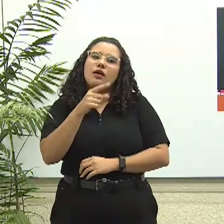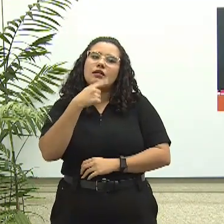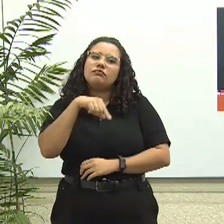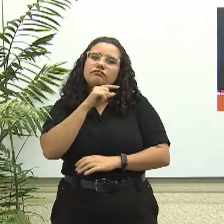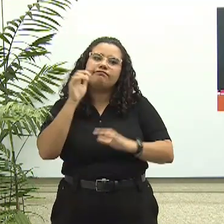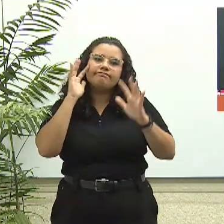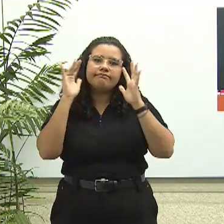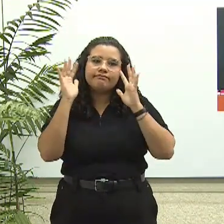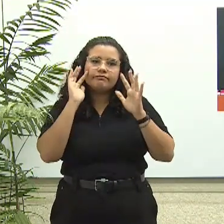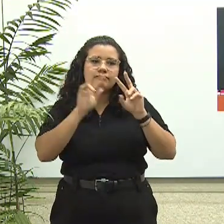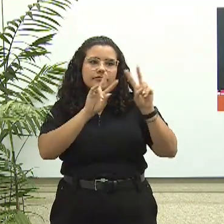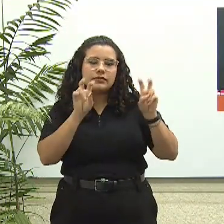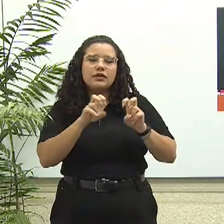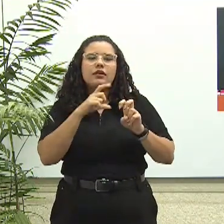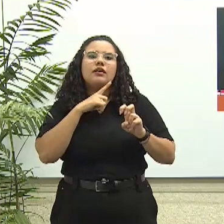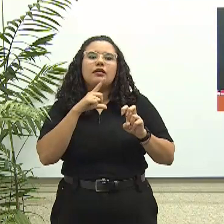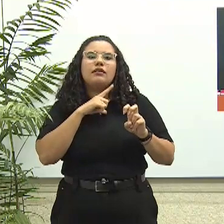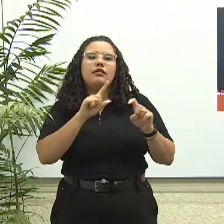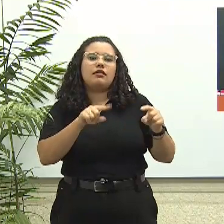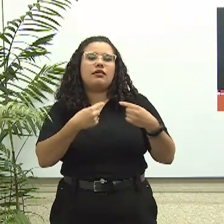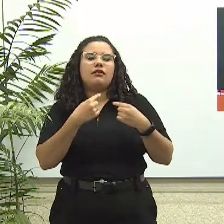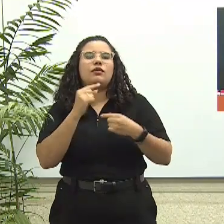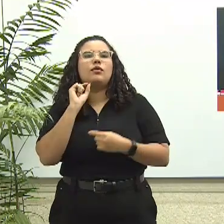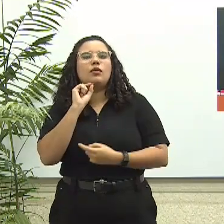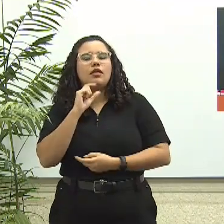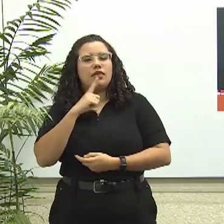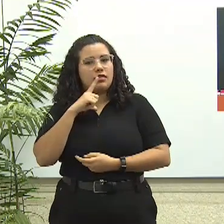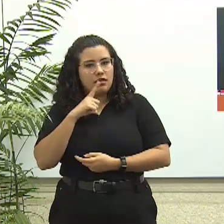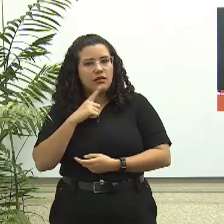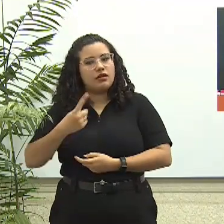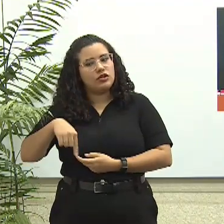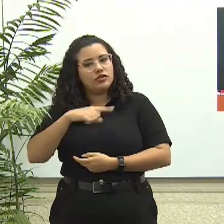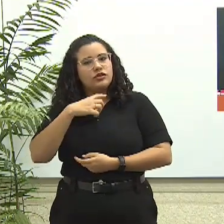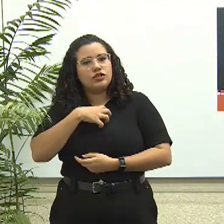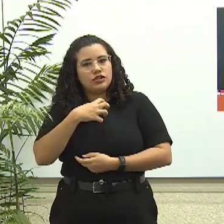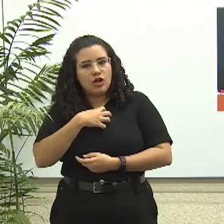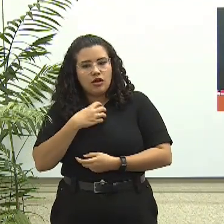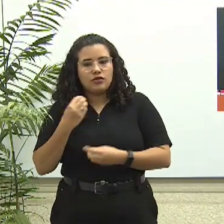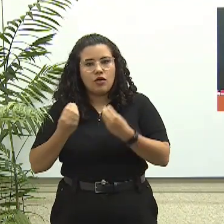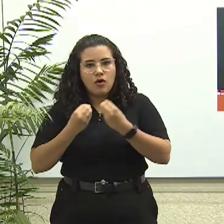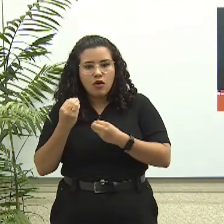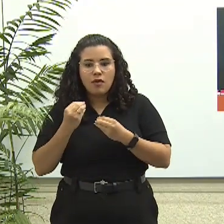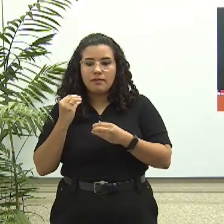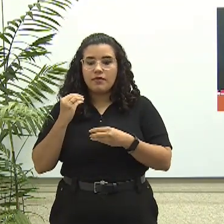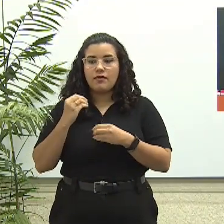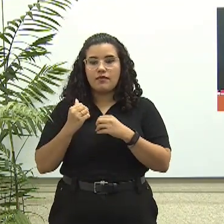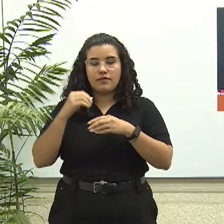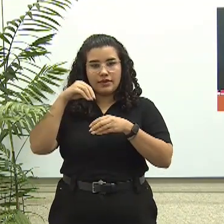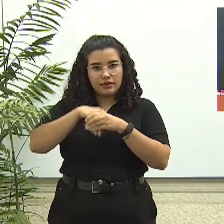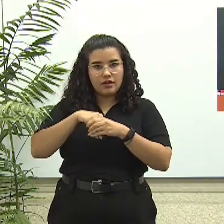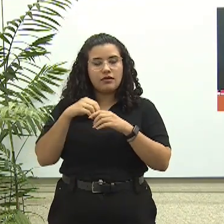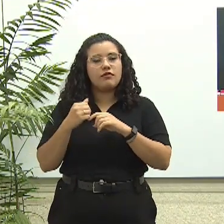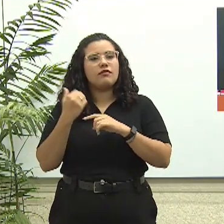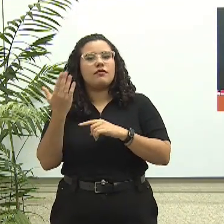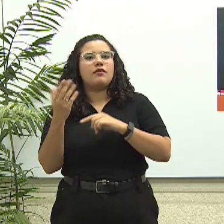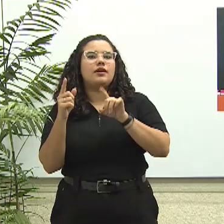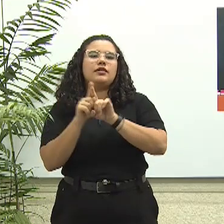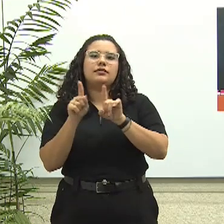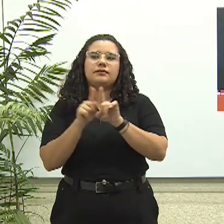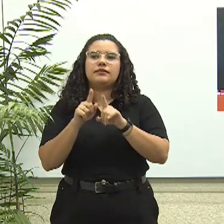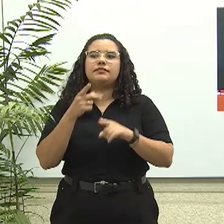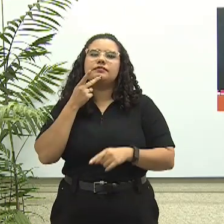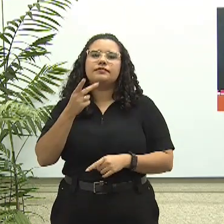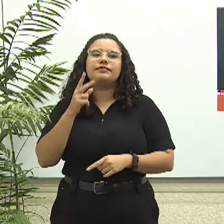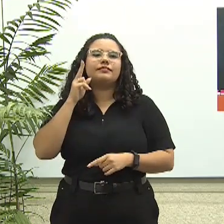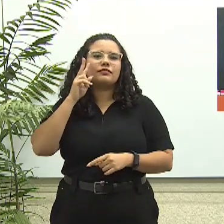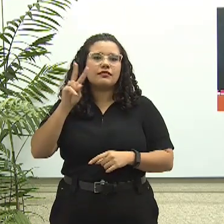essa essa questão implica pensar que a gente tem uma tarefa para além da ordem e uma tarefa dentro da ordem o floren Fernandes falava isso quando ele olhava